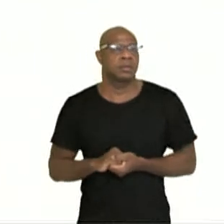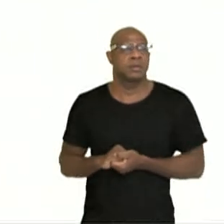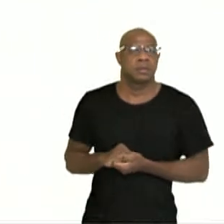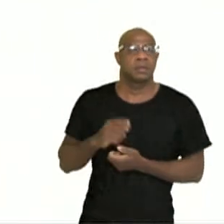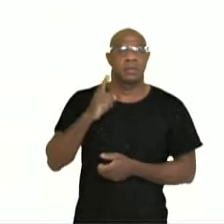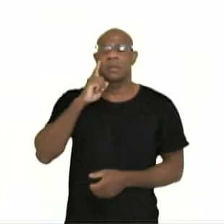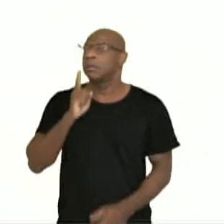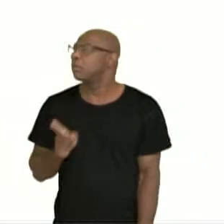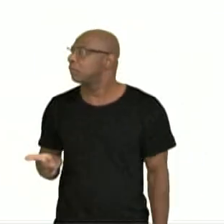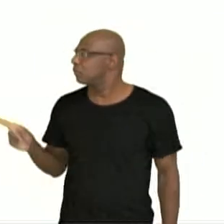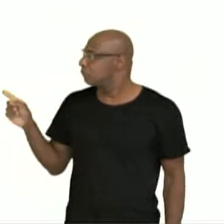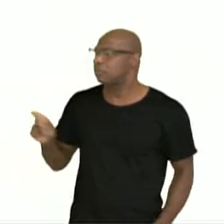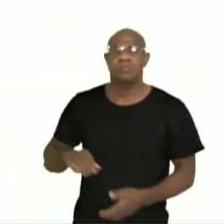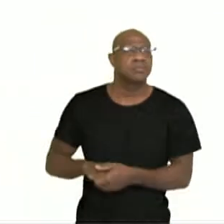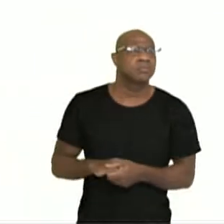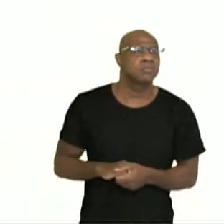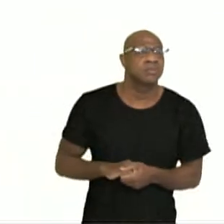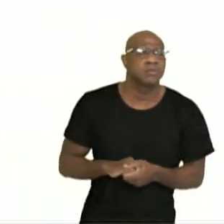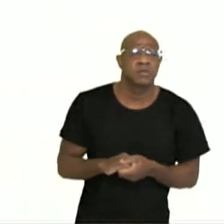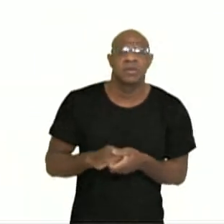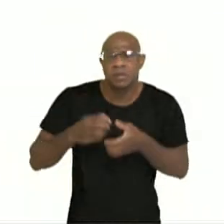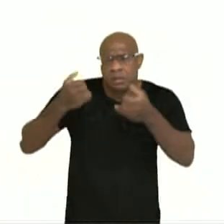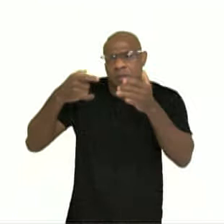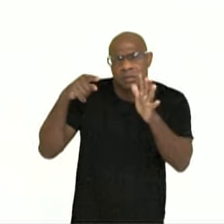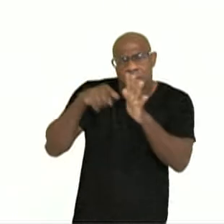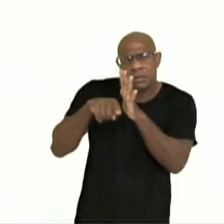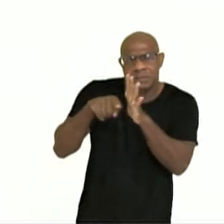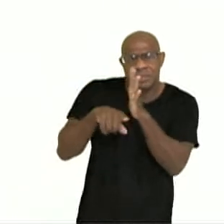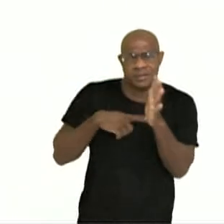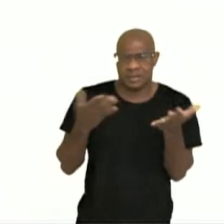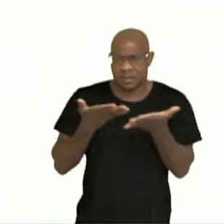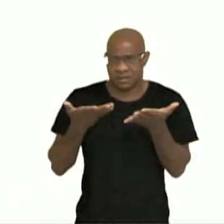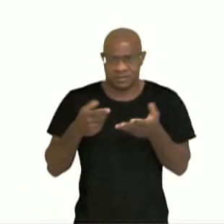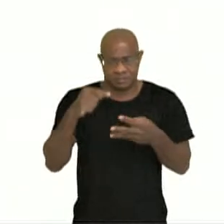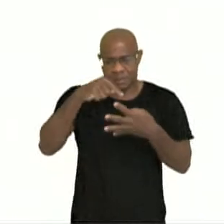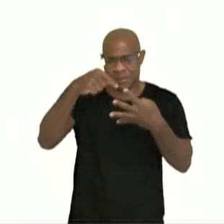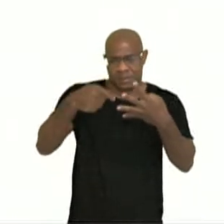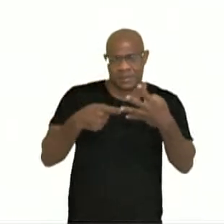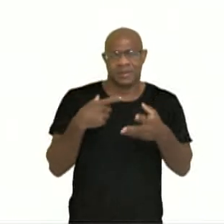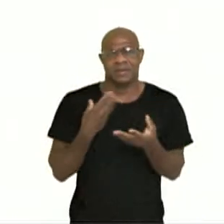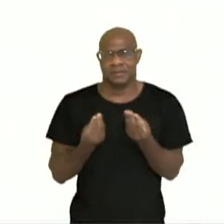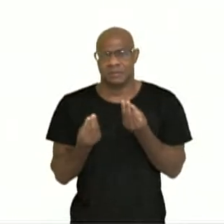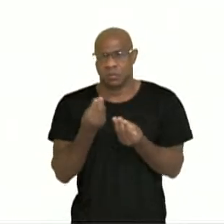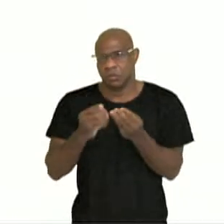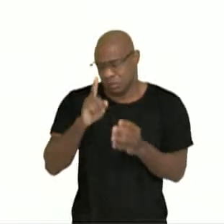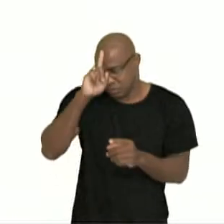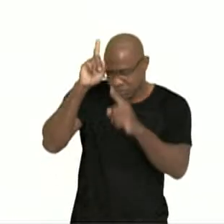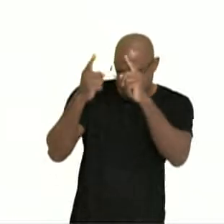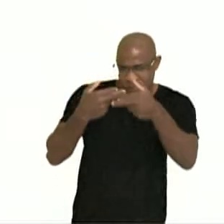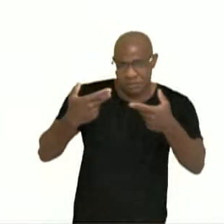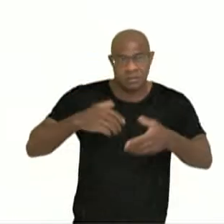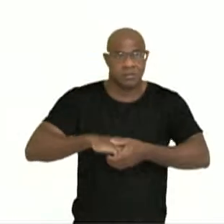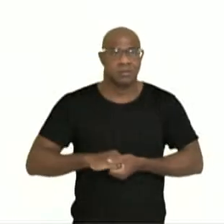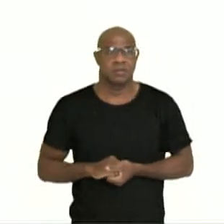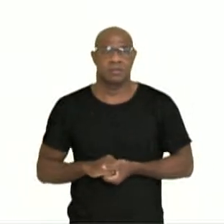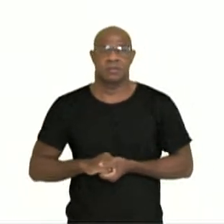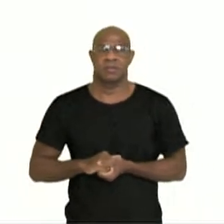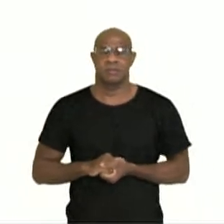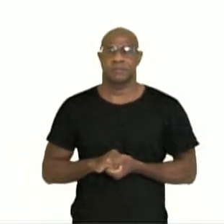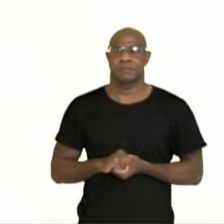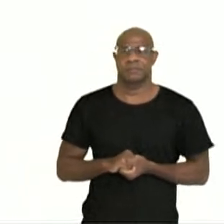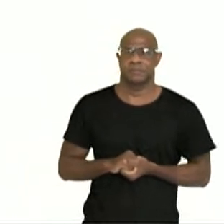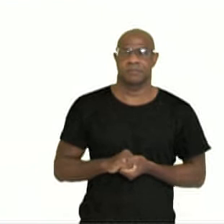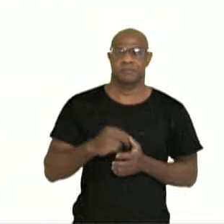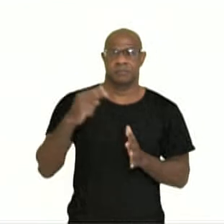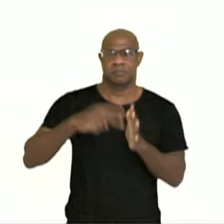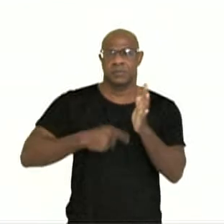passiva, né? Então vamos começar com algumas questões aqui para serem solucionadas, né, gente, a respeito de invenções. Do you happen to know when